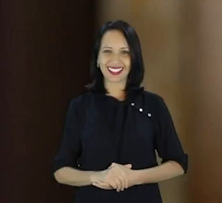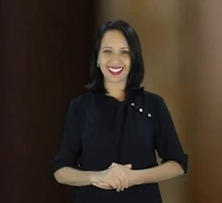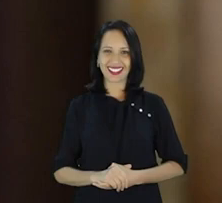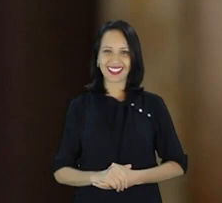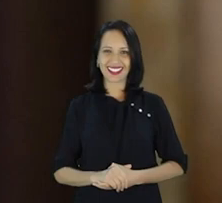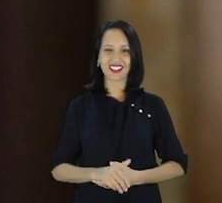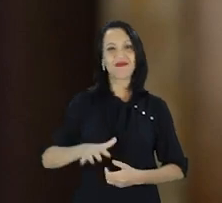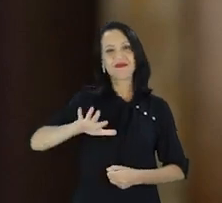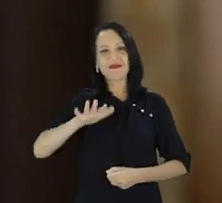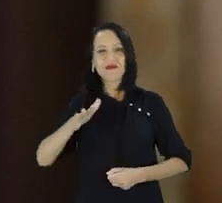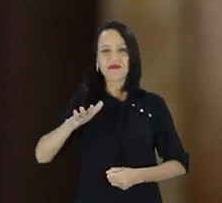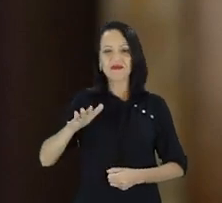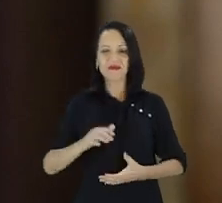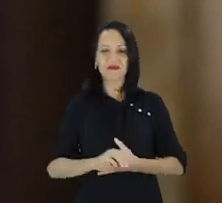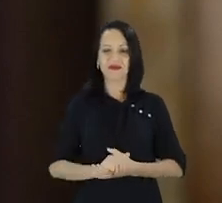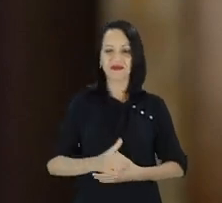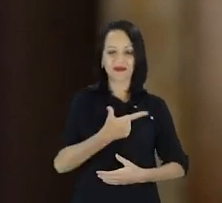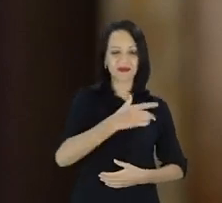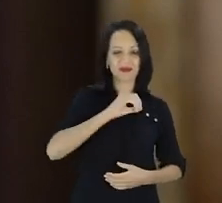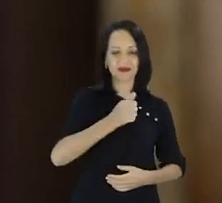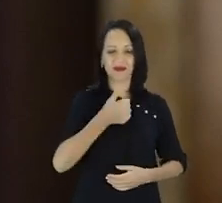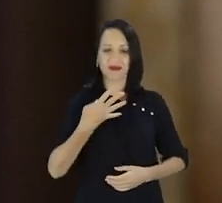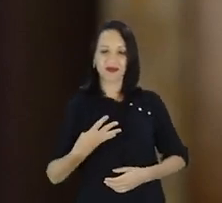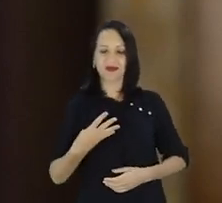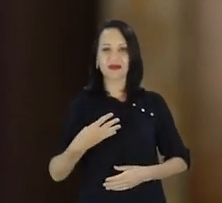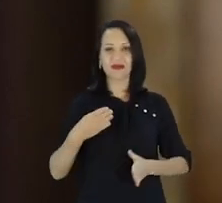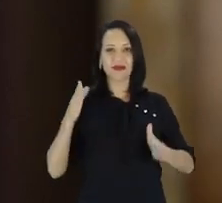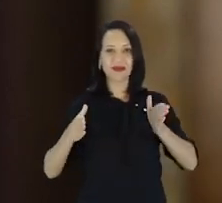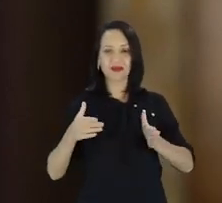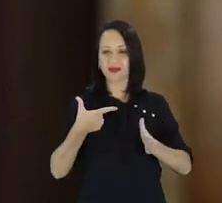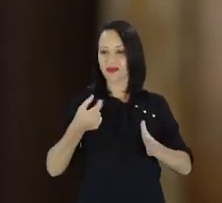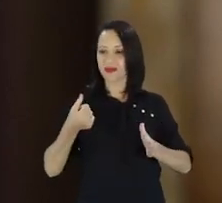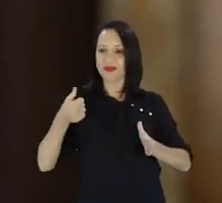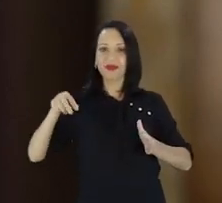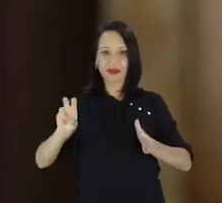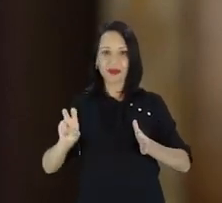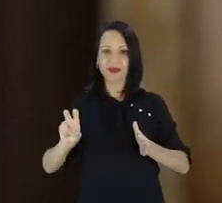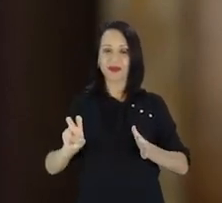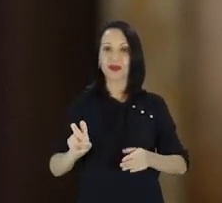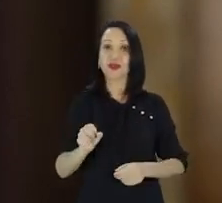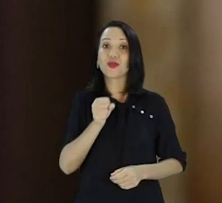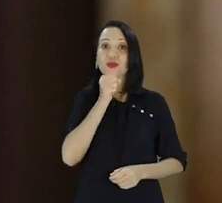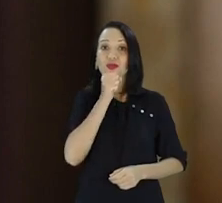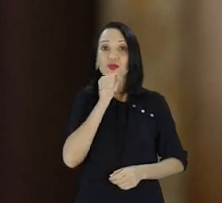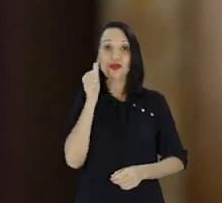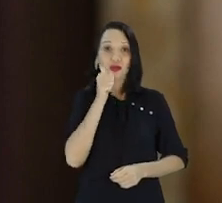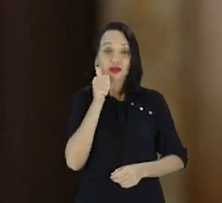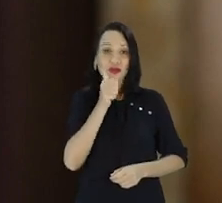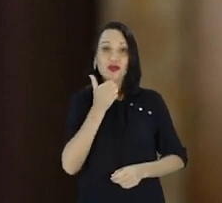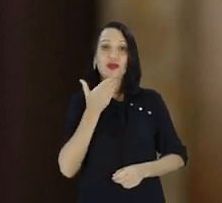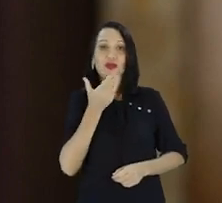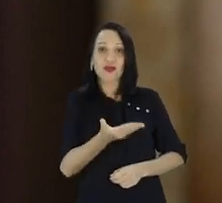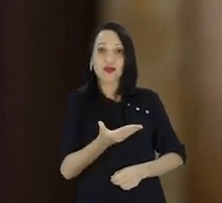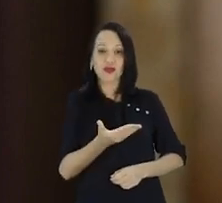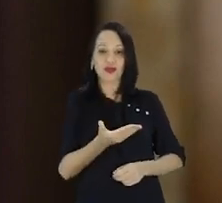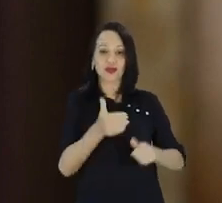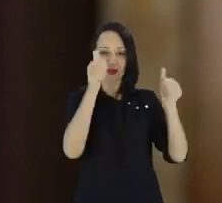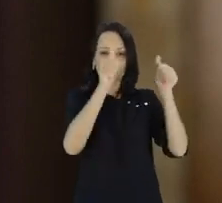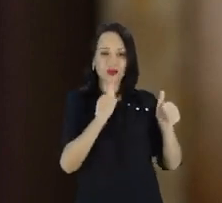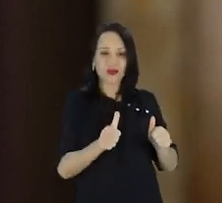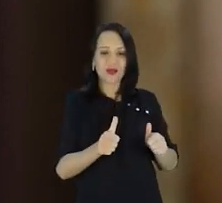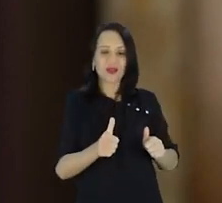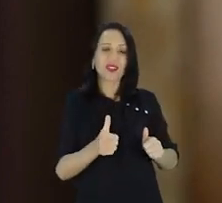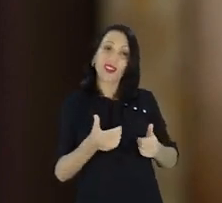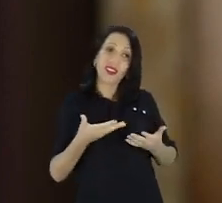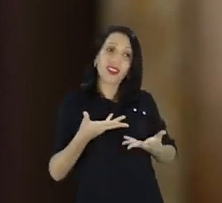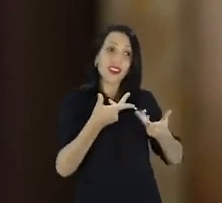mais ou menos por volta de dentro de 2014/2015 ela a minha avó me pediu para fazer esse busto né ela veio para mim